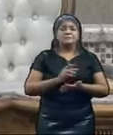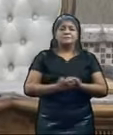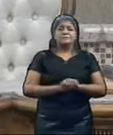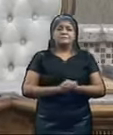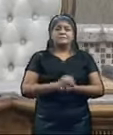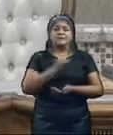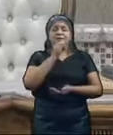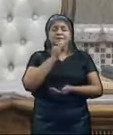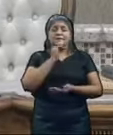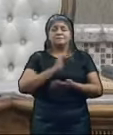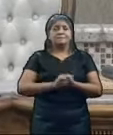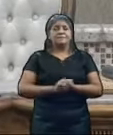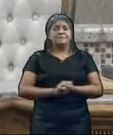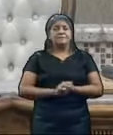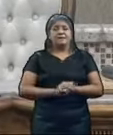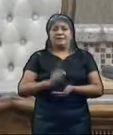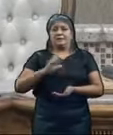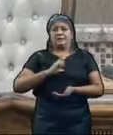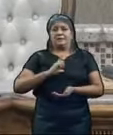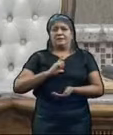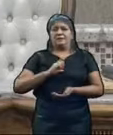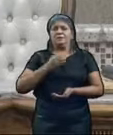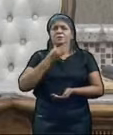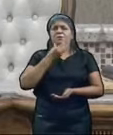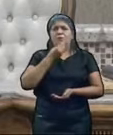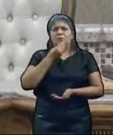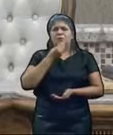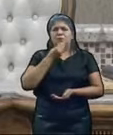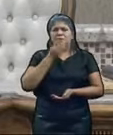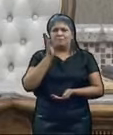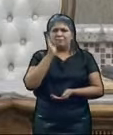EA conseguirá tudo o que desejam